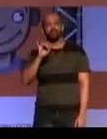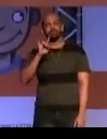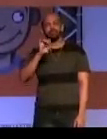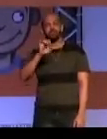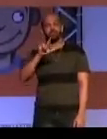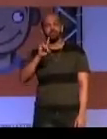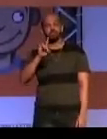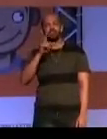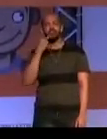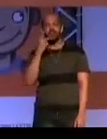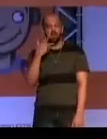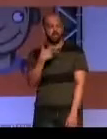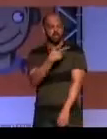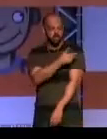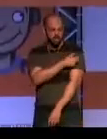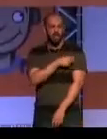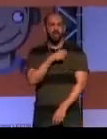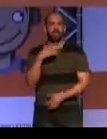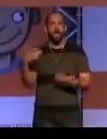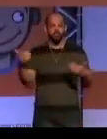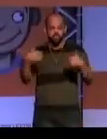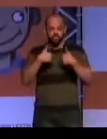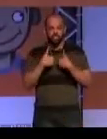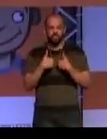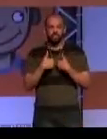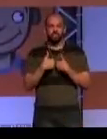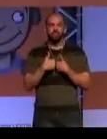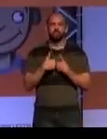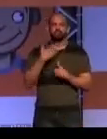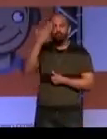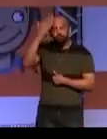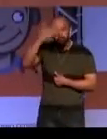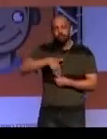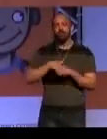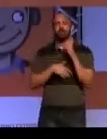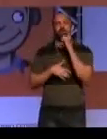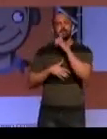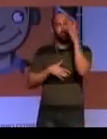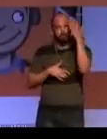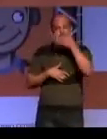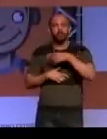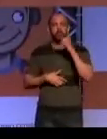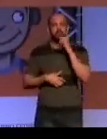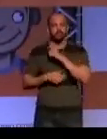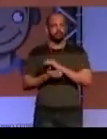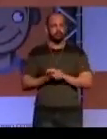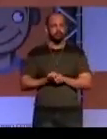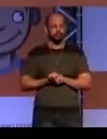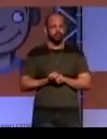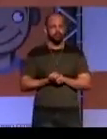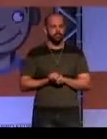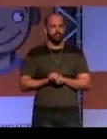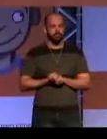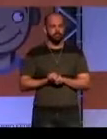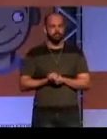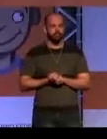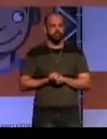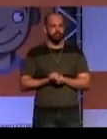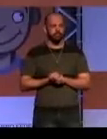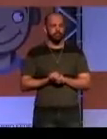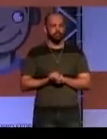MMR provoca autismo e foi desmentido, não é? Mas já tinha